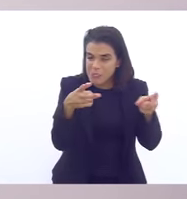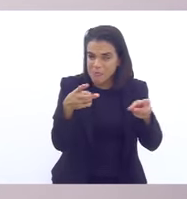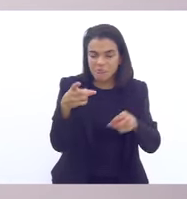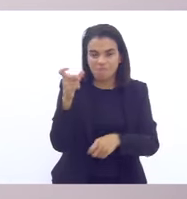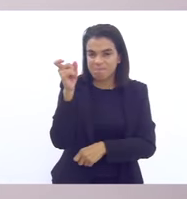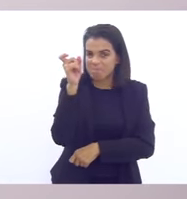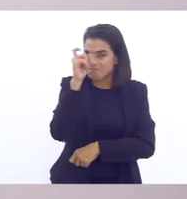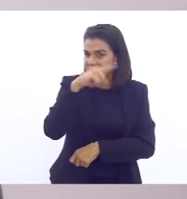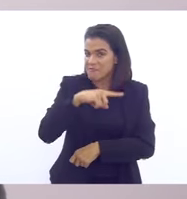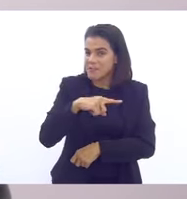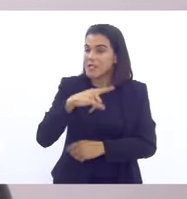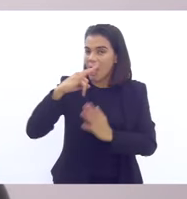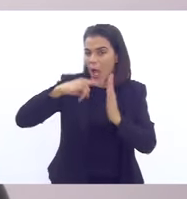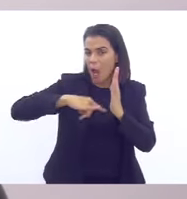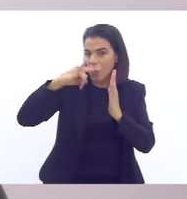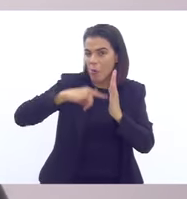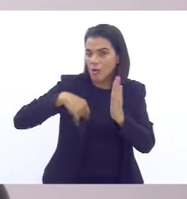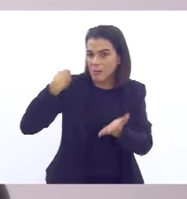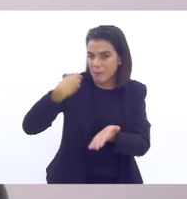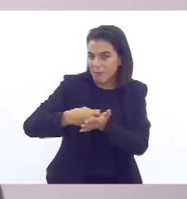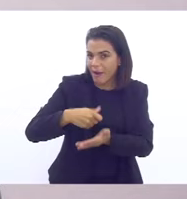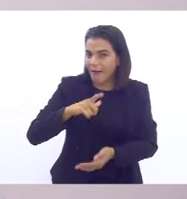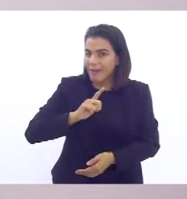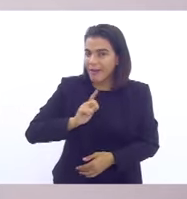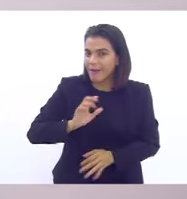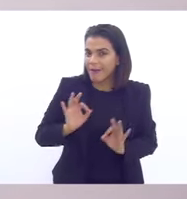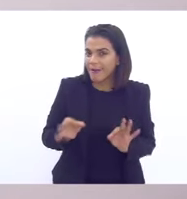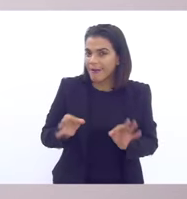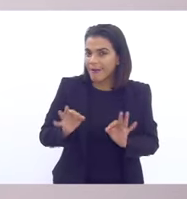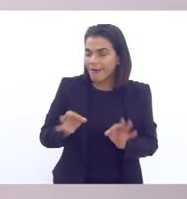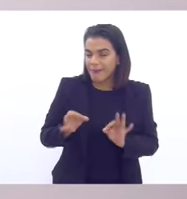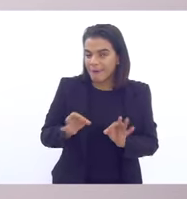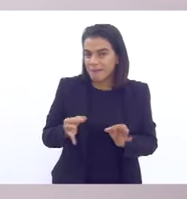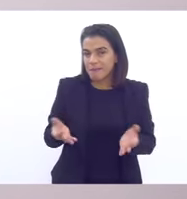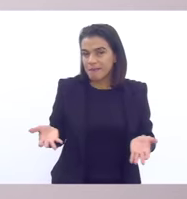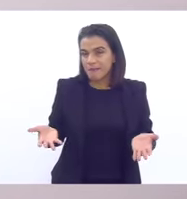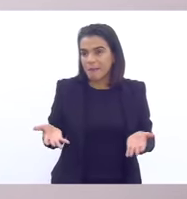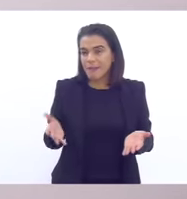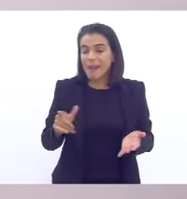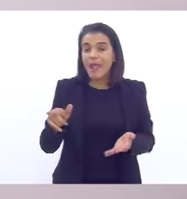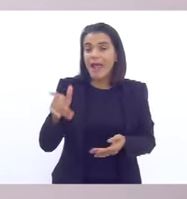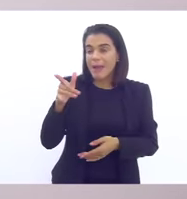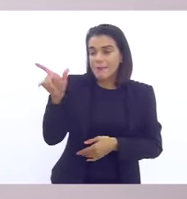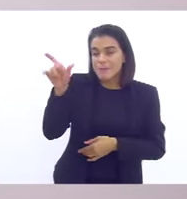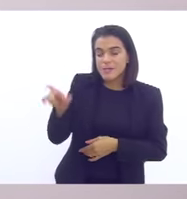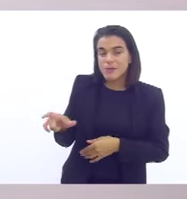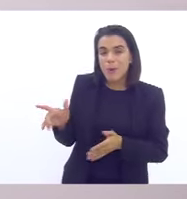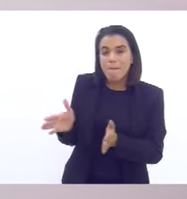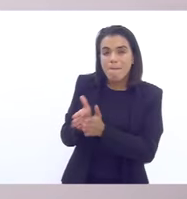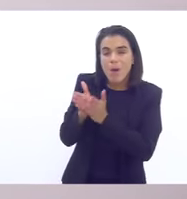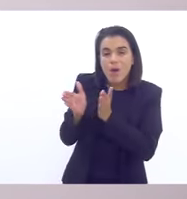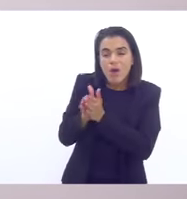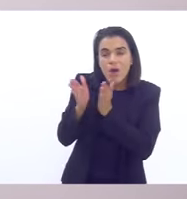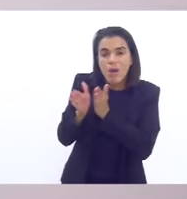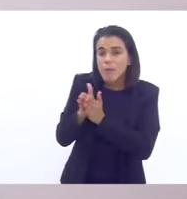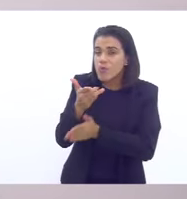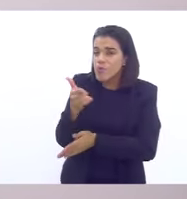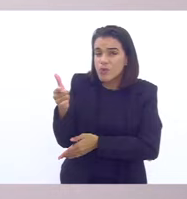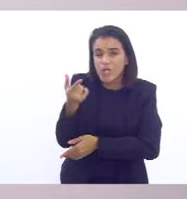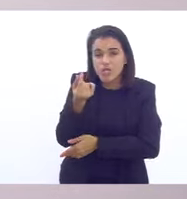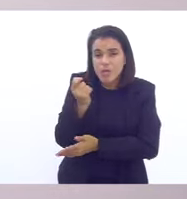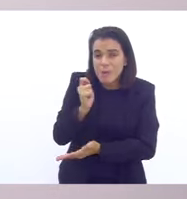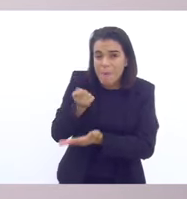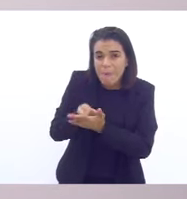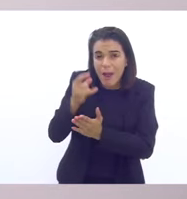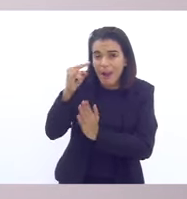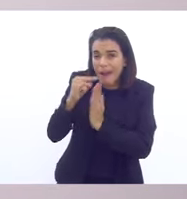a conta, no final do mês, chega, né, pessoal? Chega, e muitas das vezes, aquele pobre coitadinho que está na ponta não tem dinheiro para pagar a